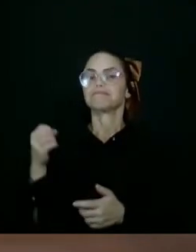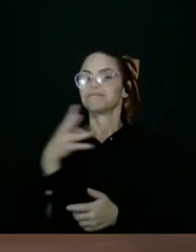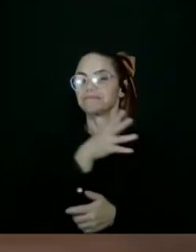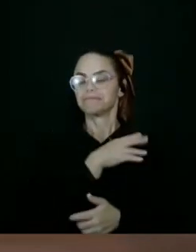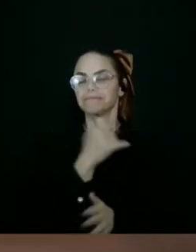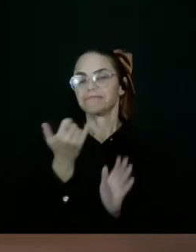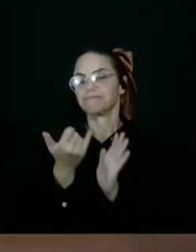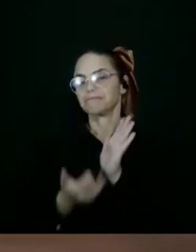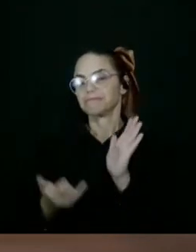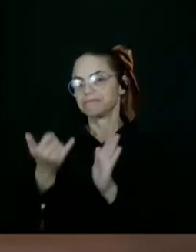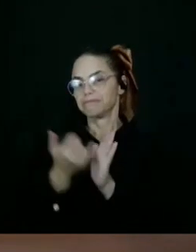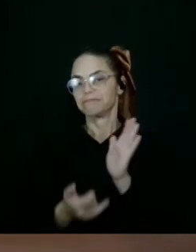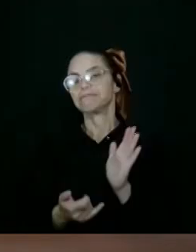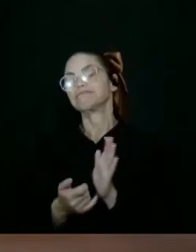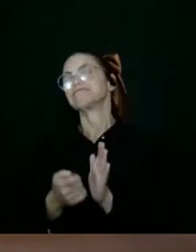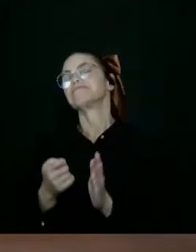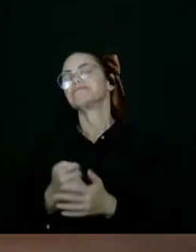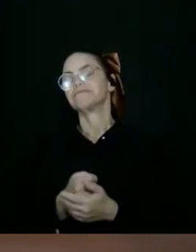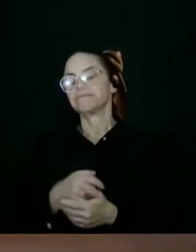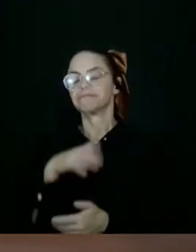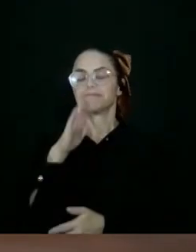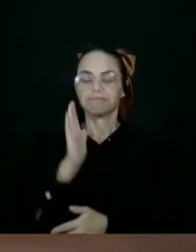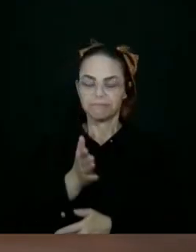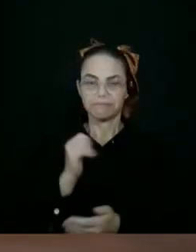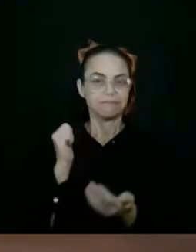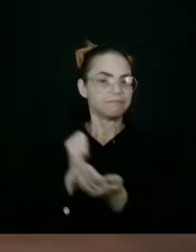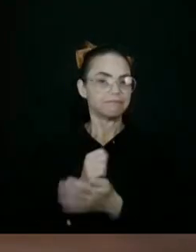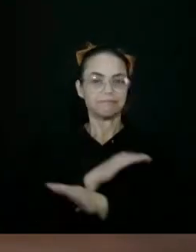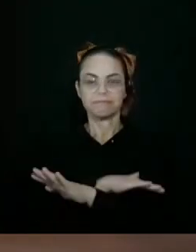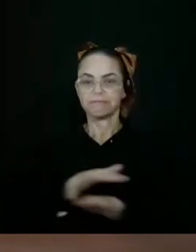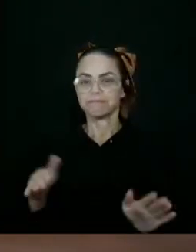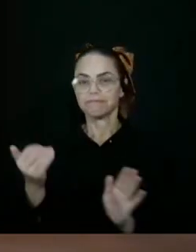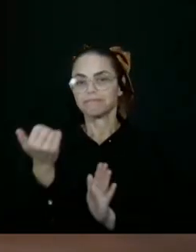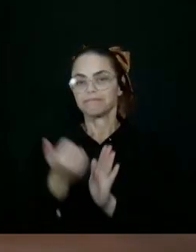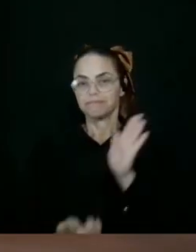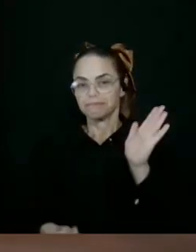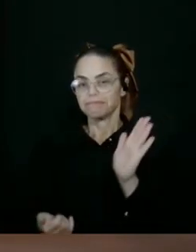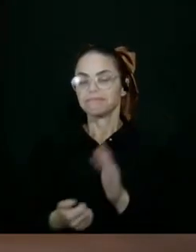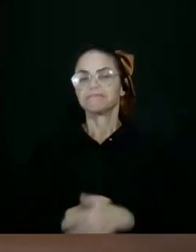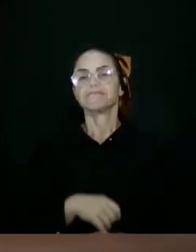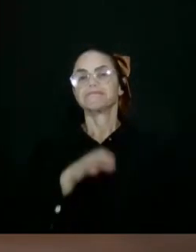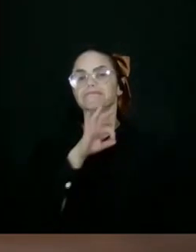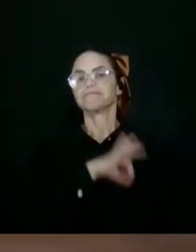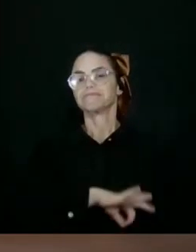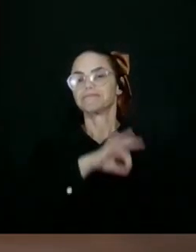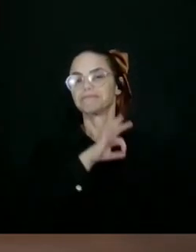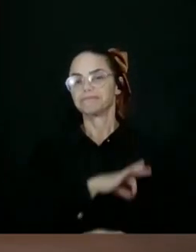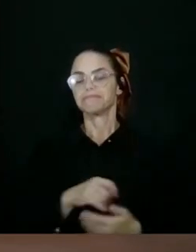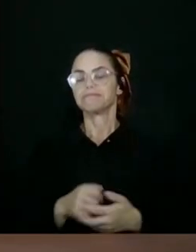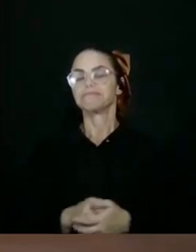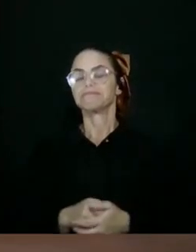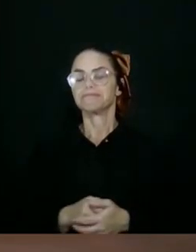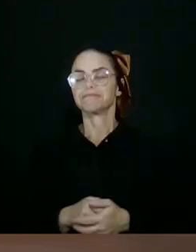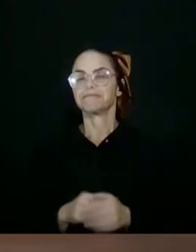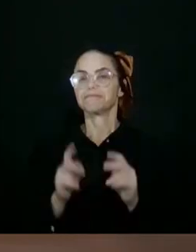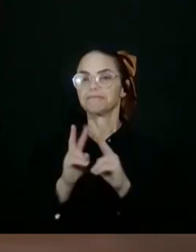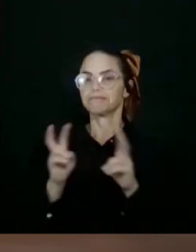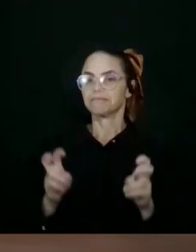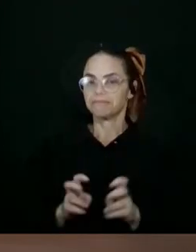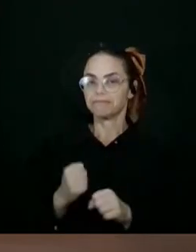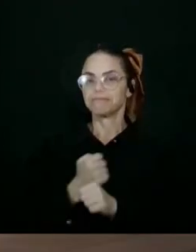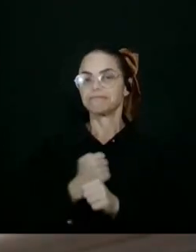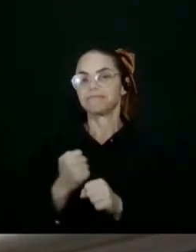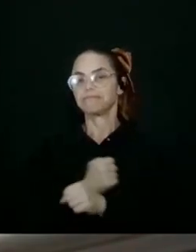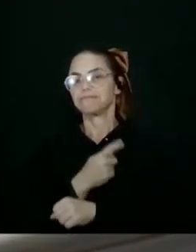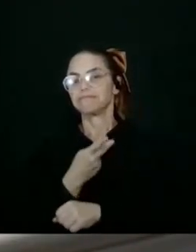renda, então, ele já parou de ser descontado das folhas de pagamento, então, referente ao ano de